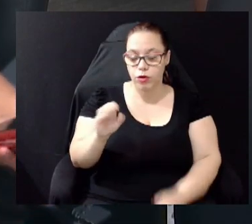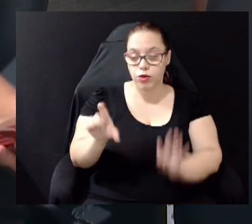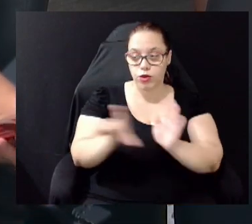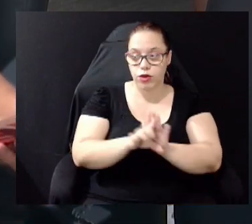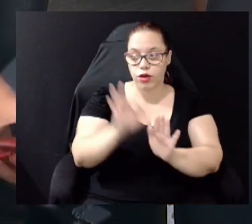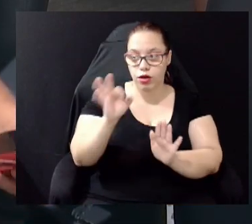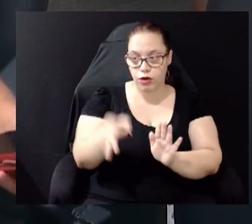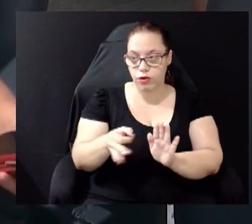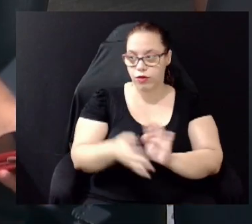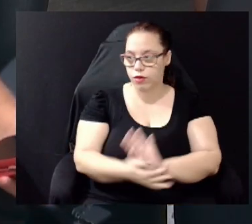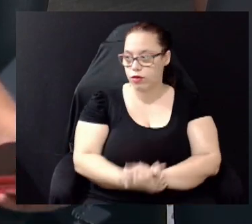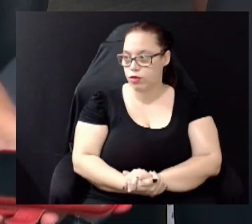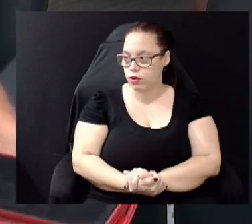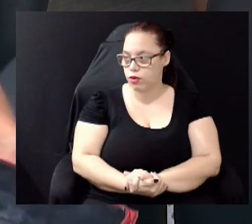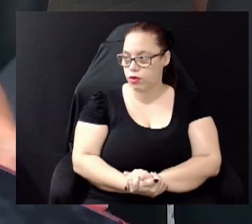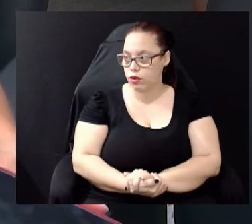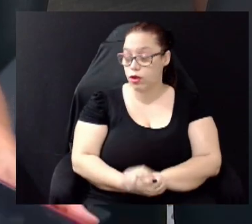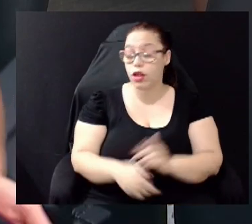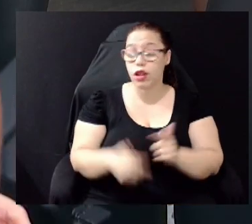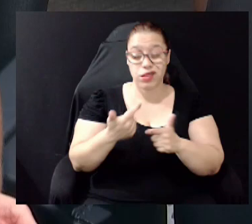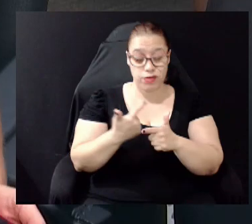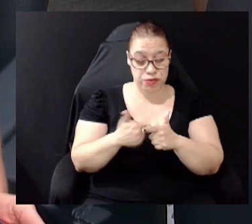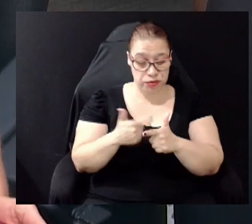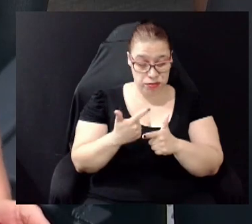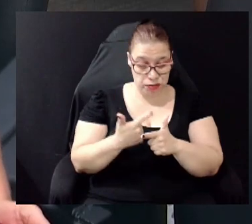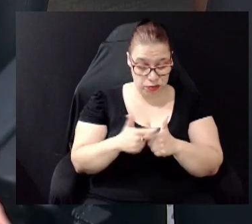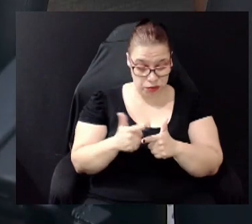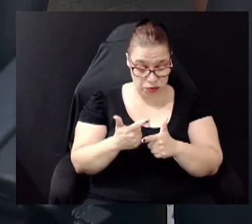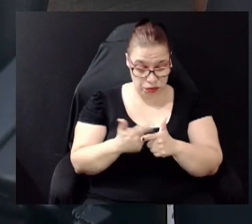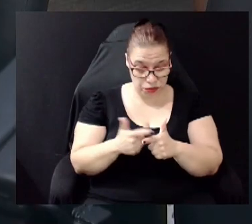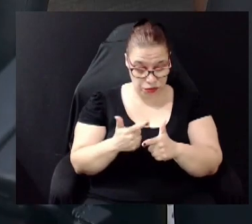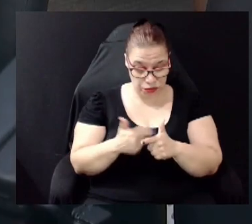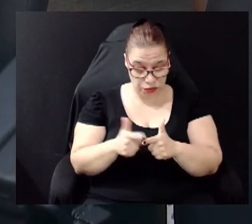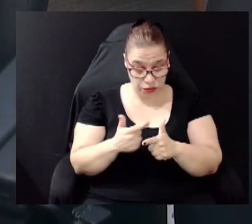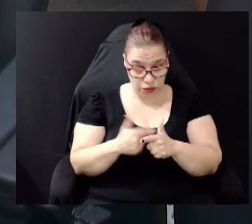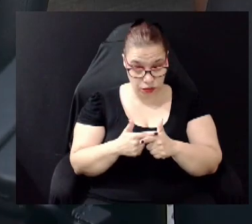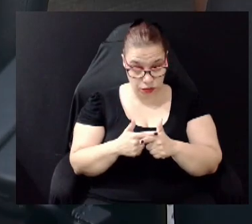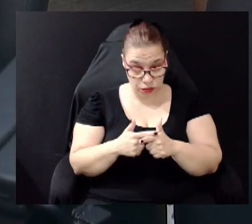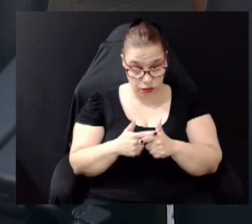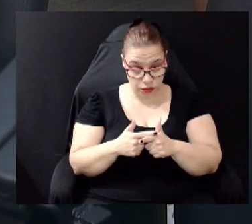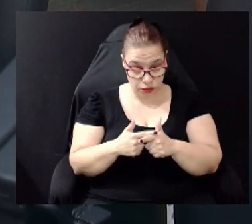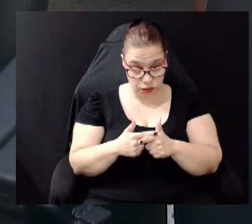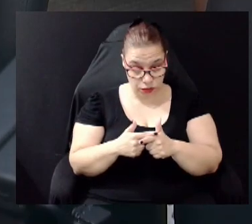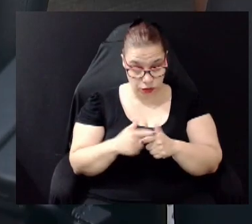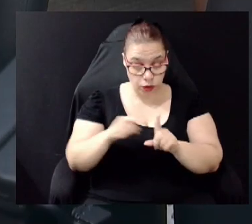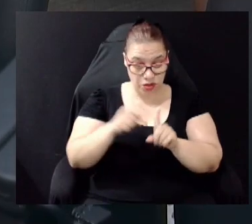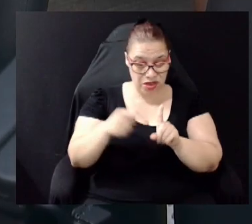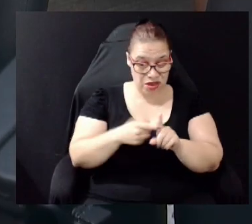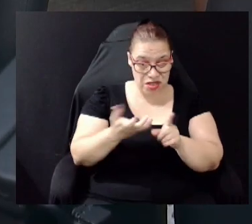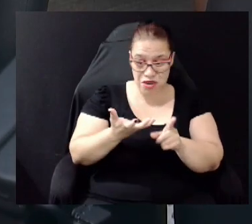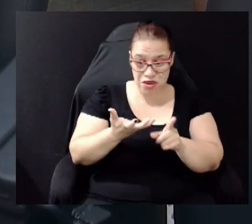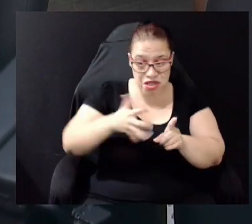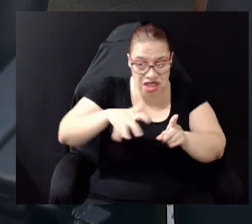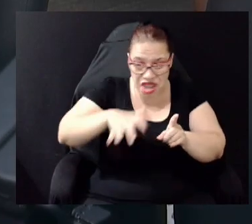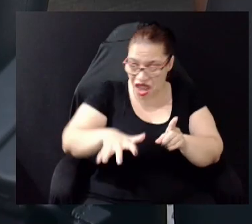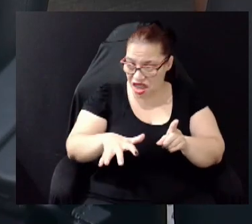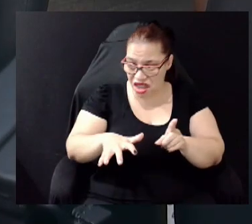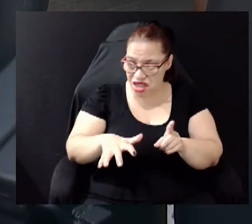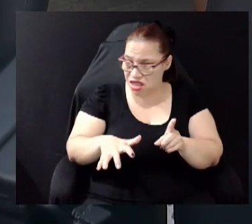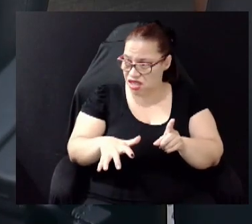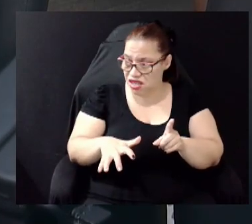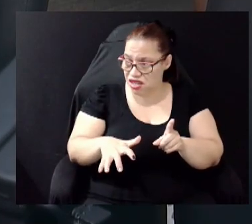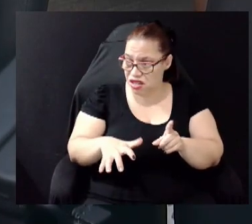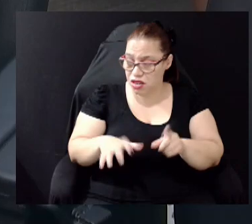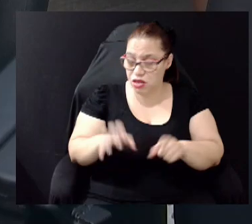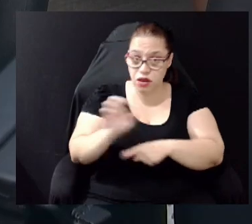essa problemática, porque assim, na hora que você tem uma gravidez indesejada, o Estado, a União,